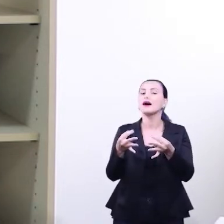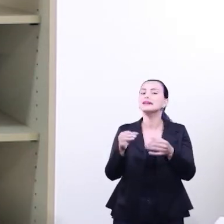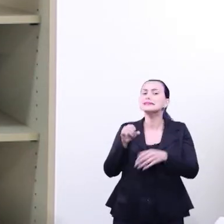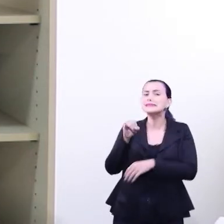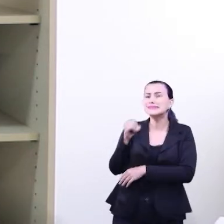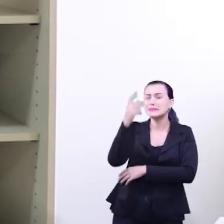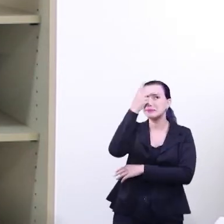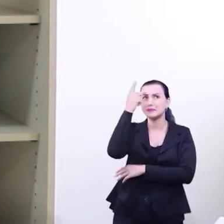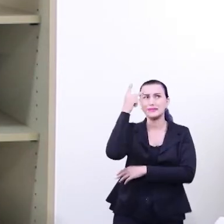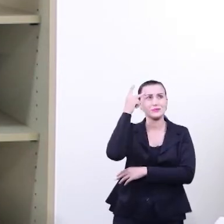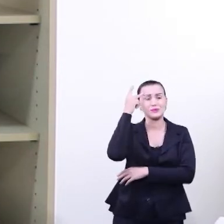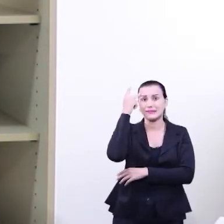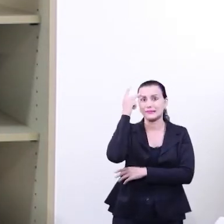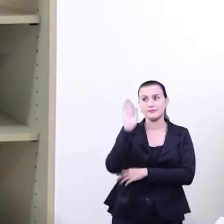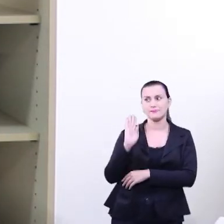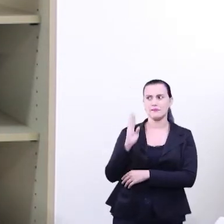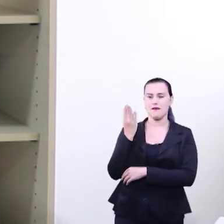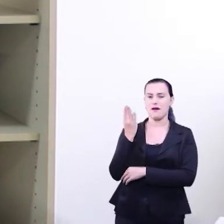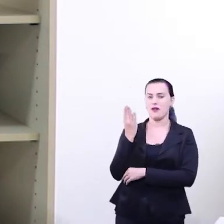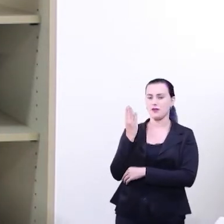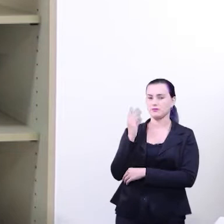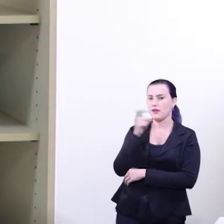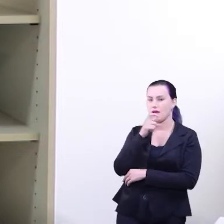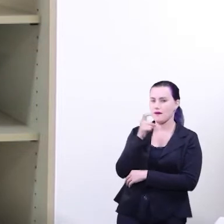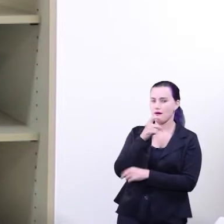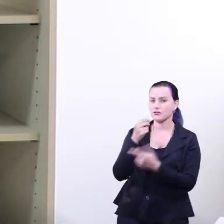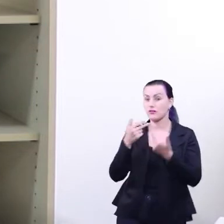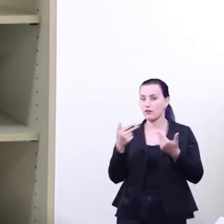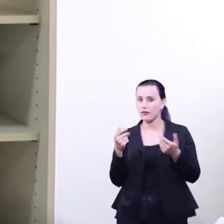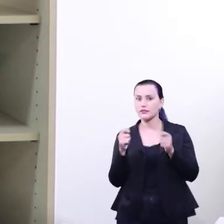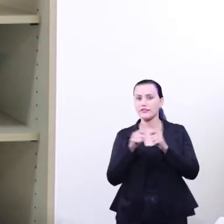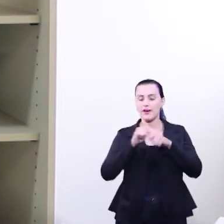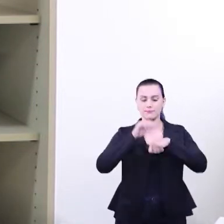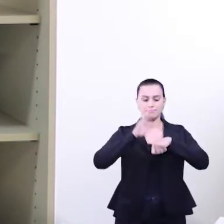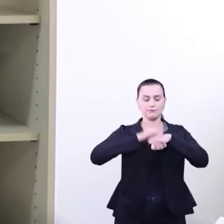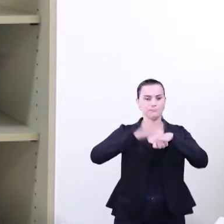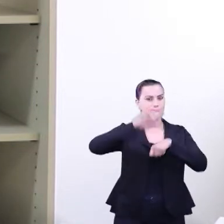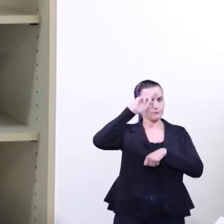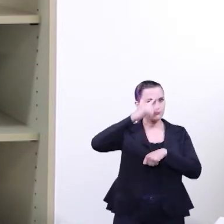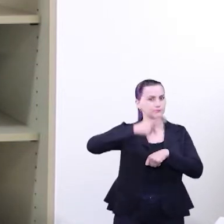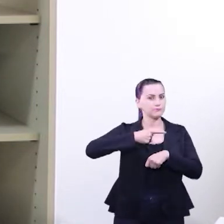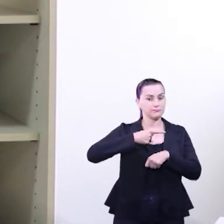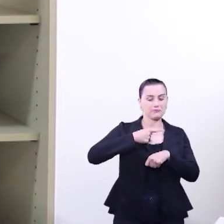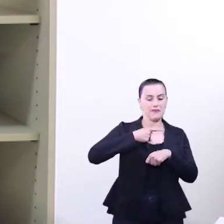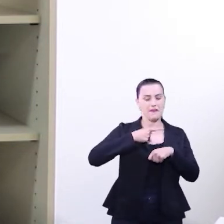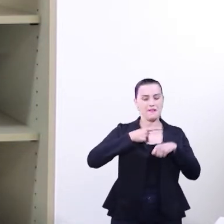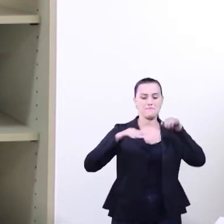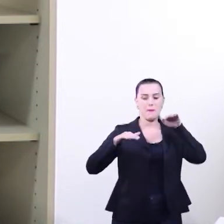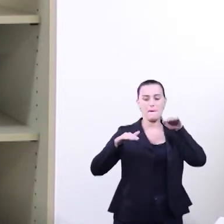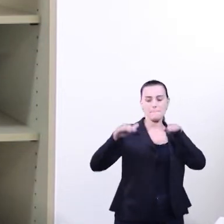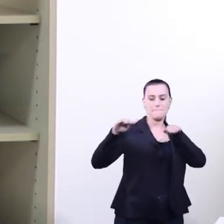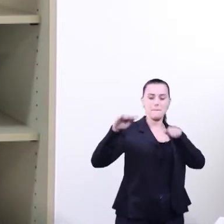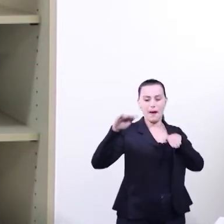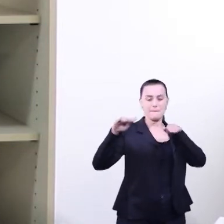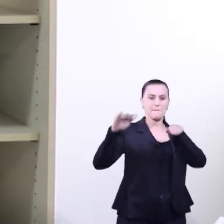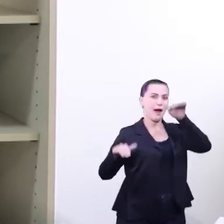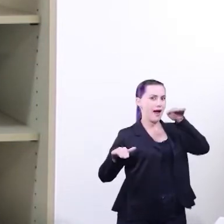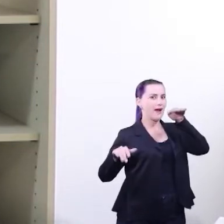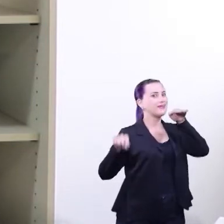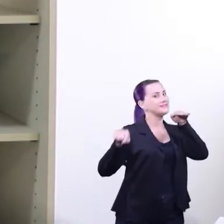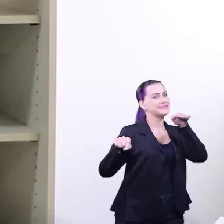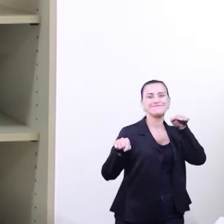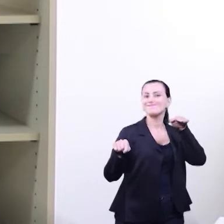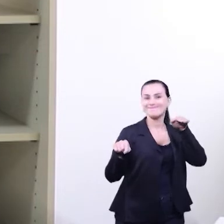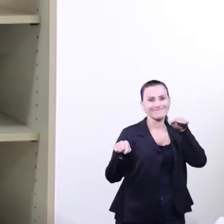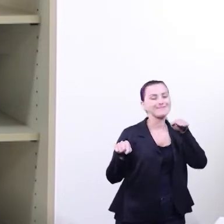Quando o agente público traz esta confiança, sobrepondo os seus interesses pessoais acima dos interesses coletivos, ele